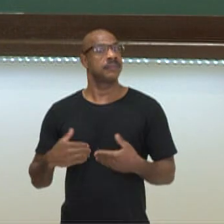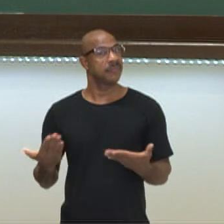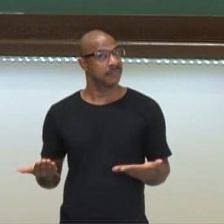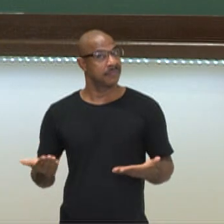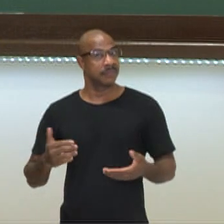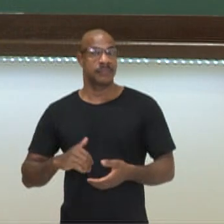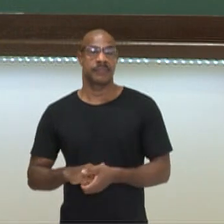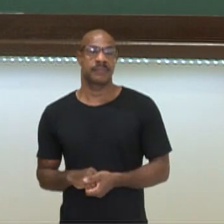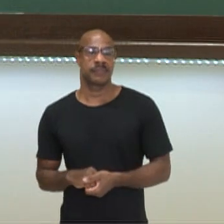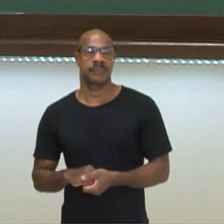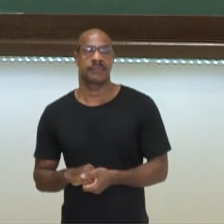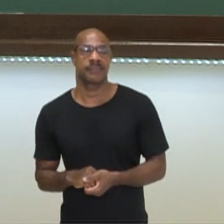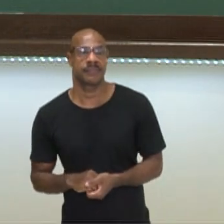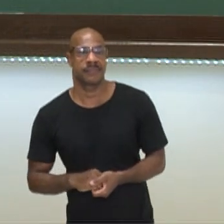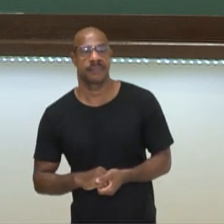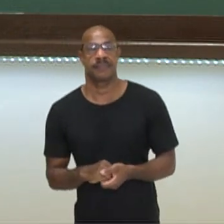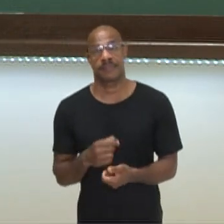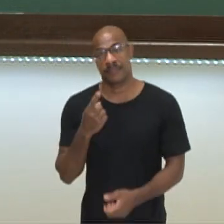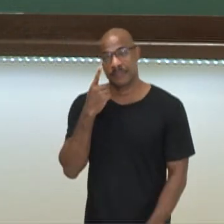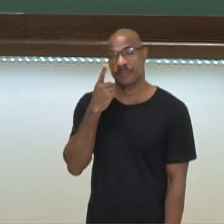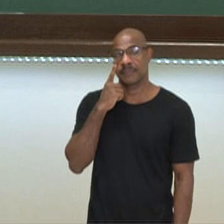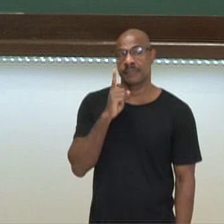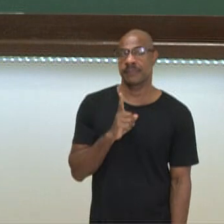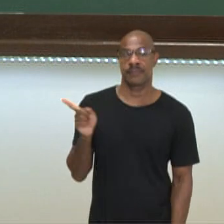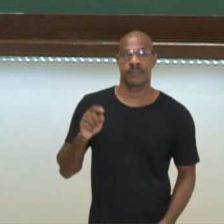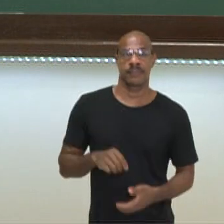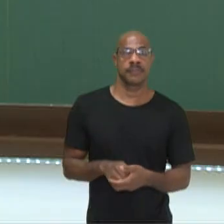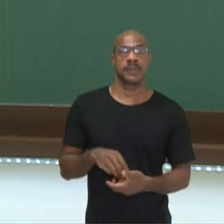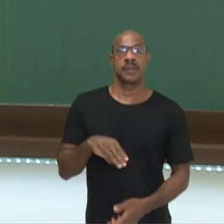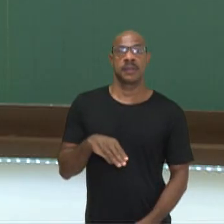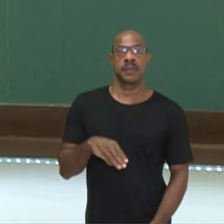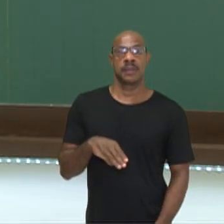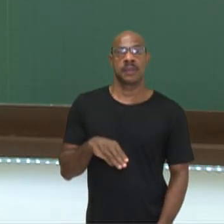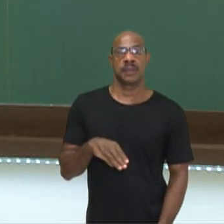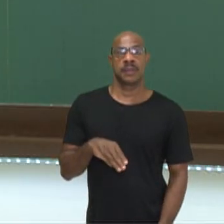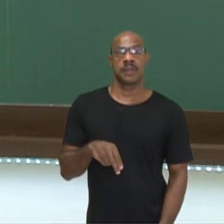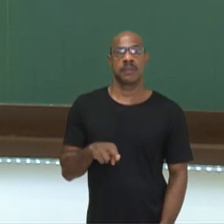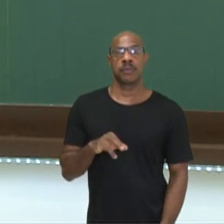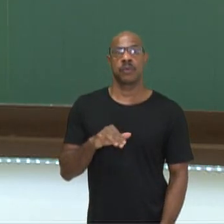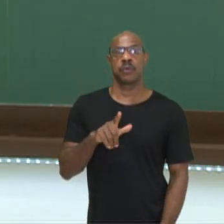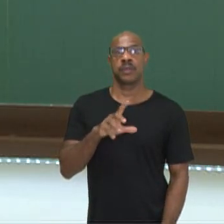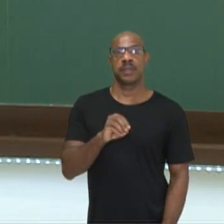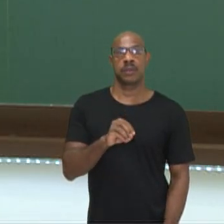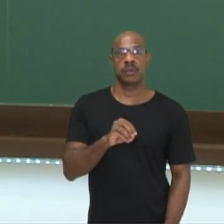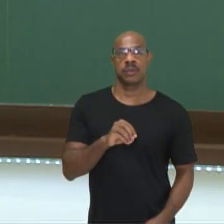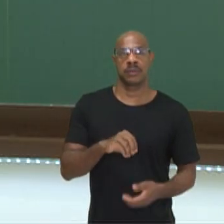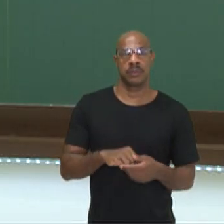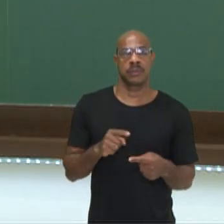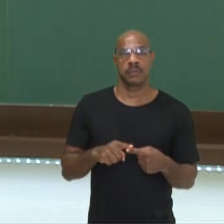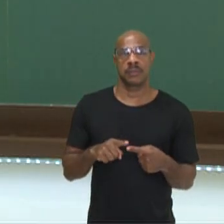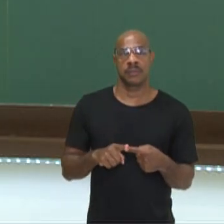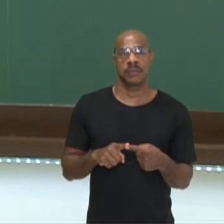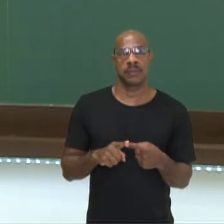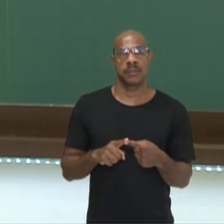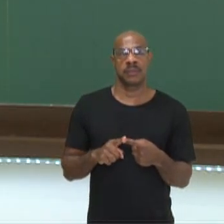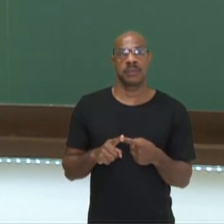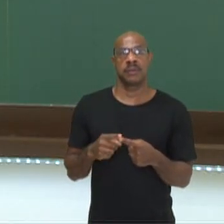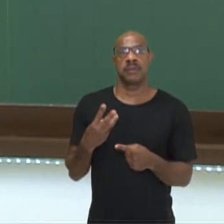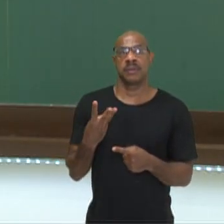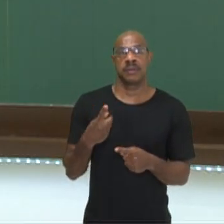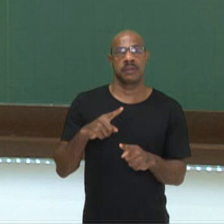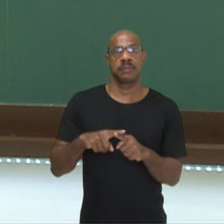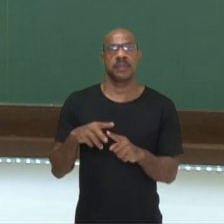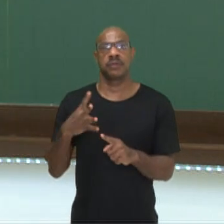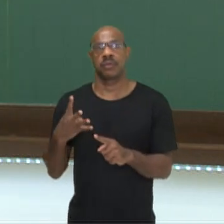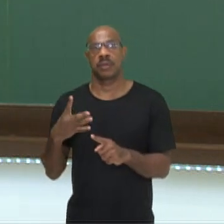E aí, vamos resolver um por um? Vamos lá. O Murilo, aonde que está o sinal de associação dele? O parênteses está aqui no 3 mais